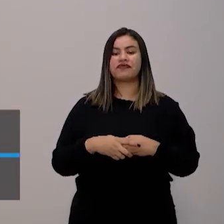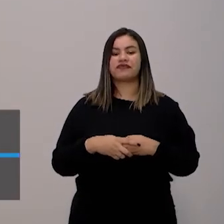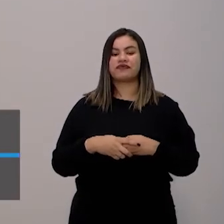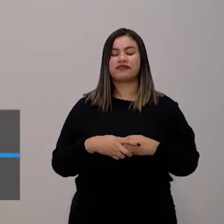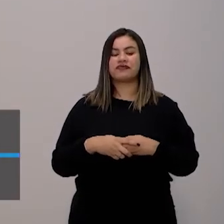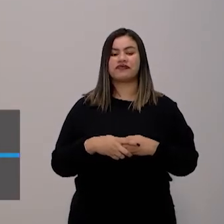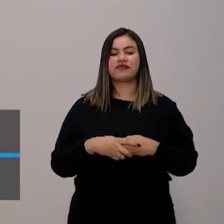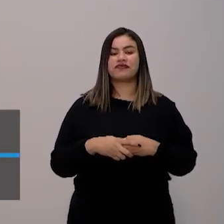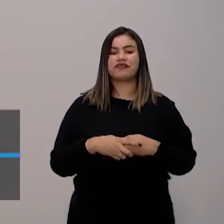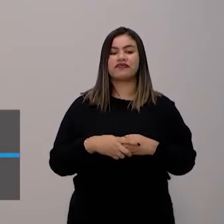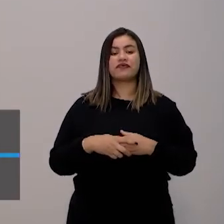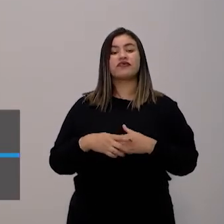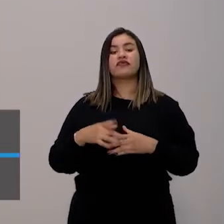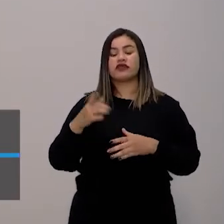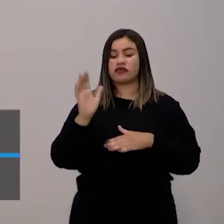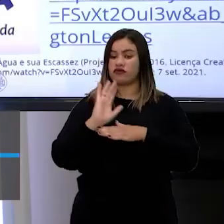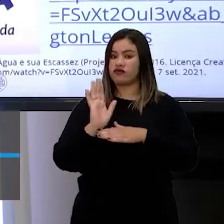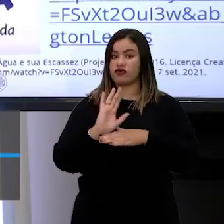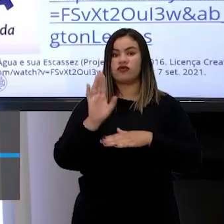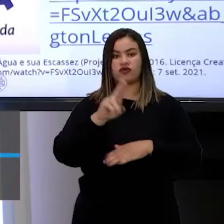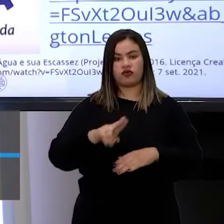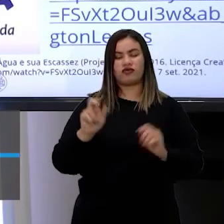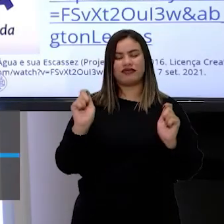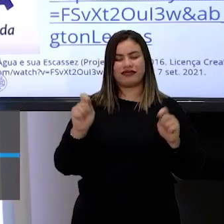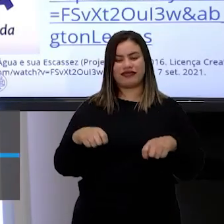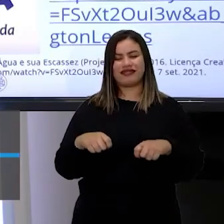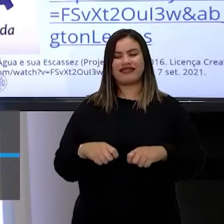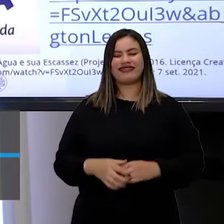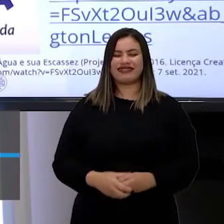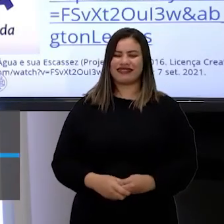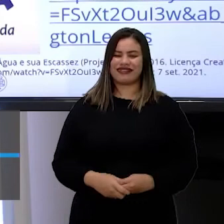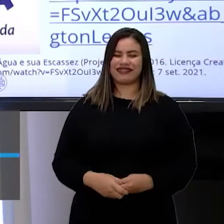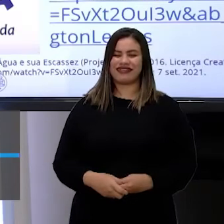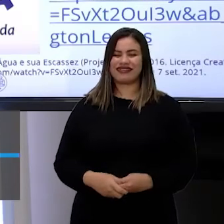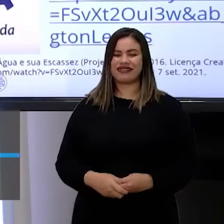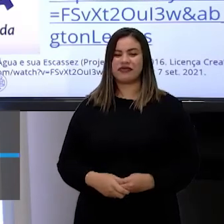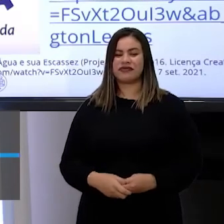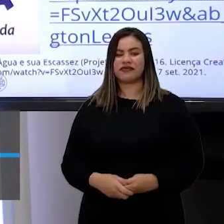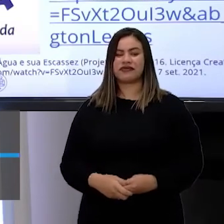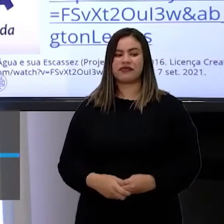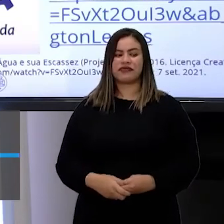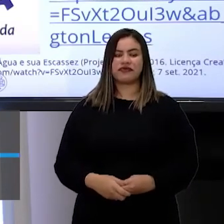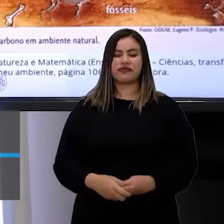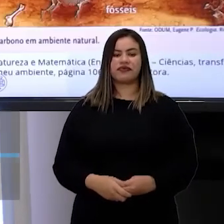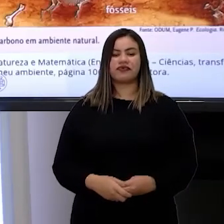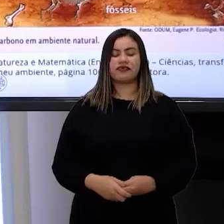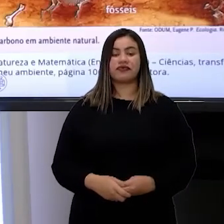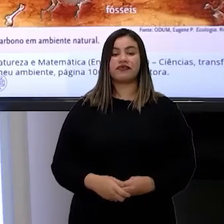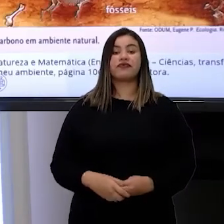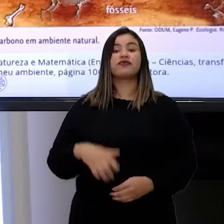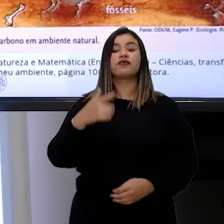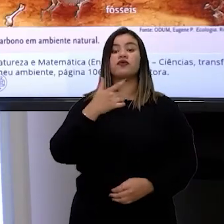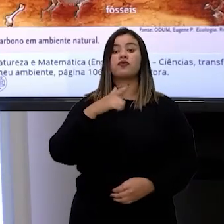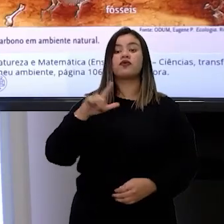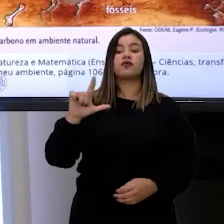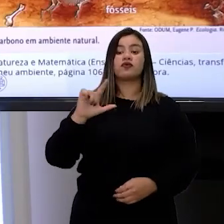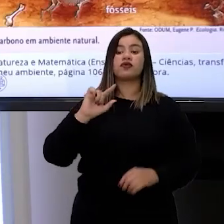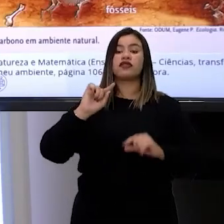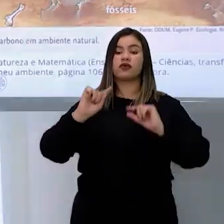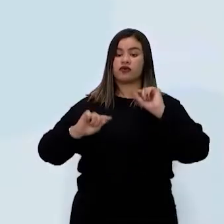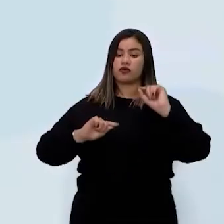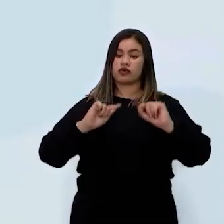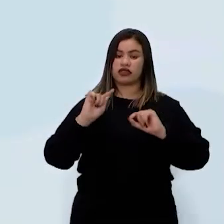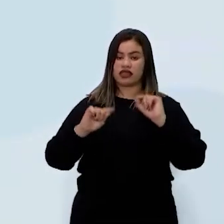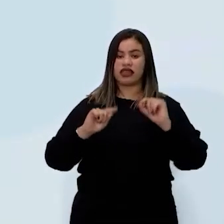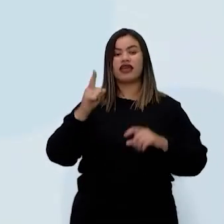professores utilizando o vídeo. É isso aí. Então, tá aí no nosso material, tá, gente? E aí, olha, uma outra questão também, agora que a